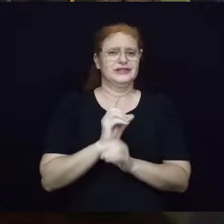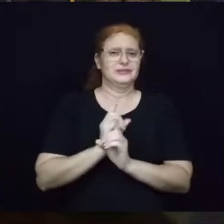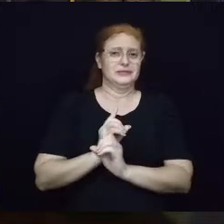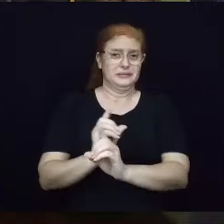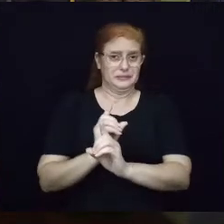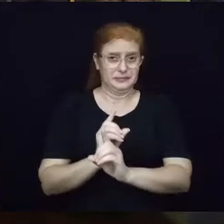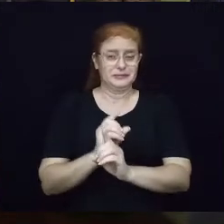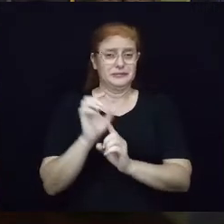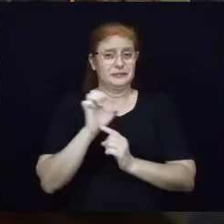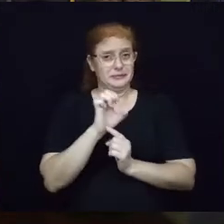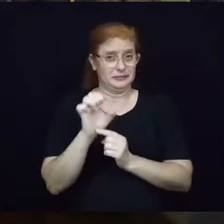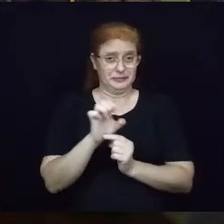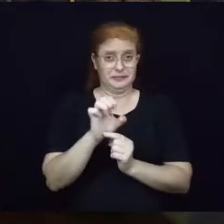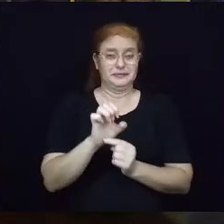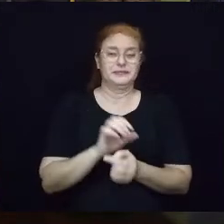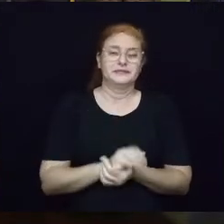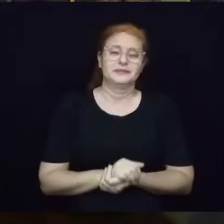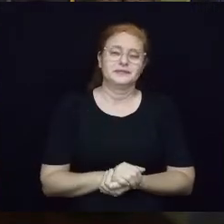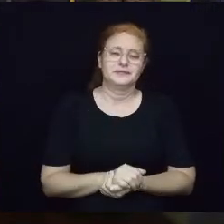filme.